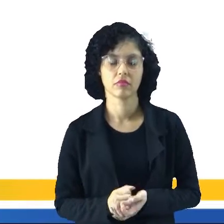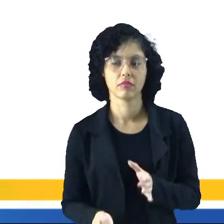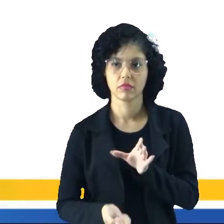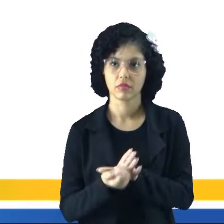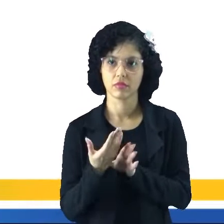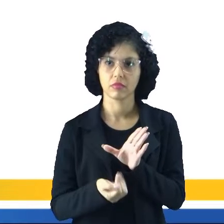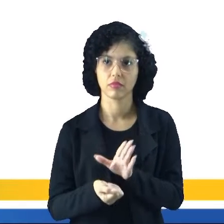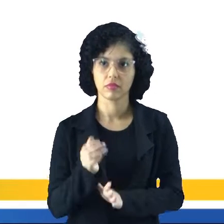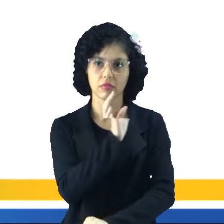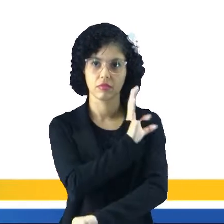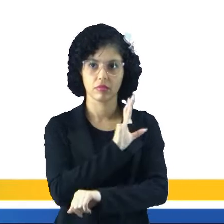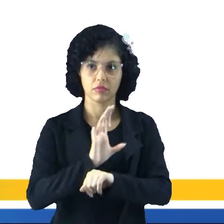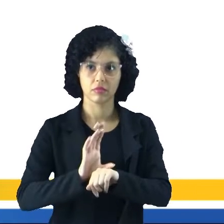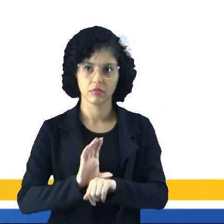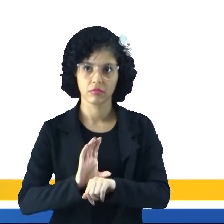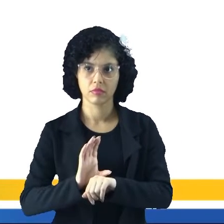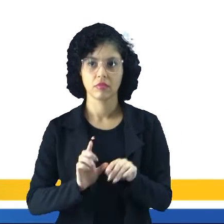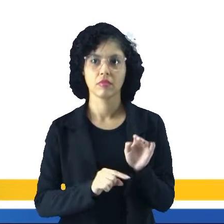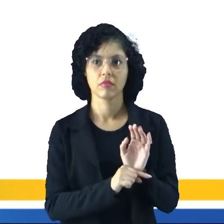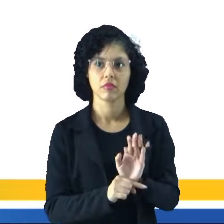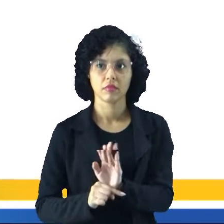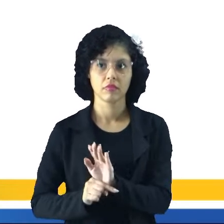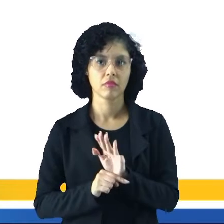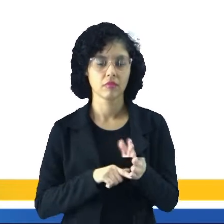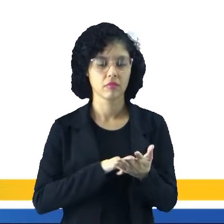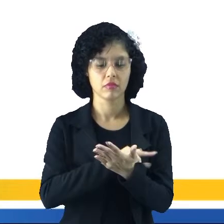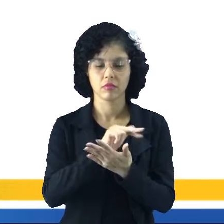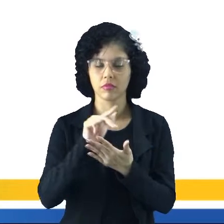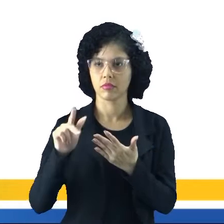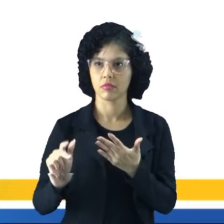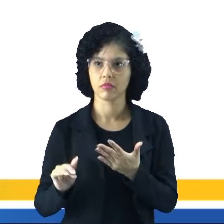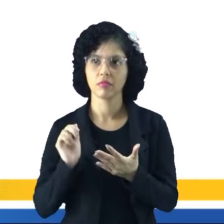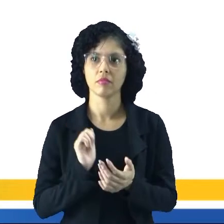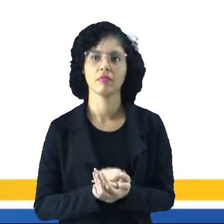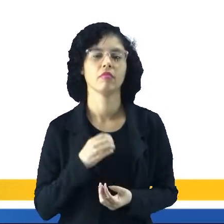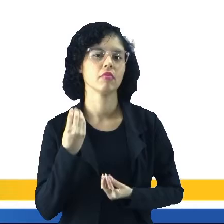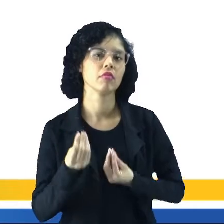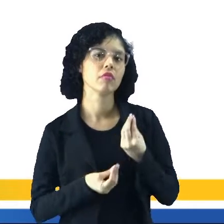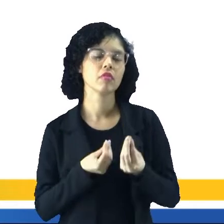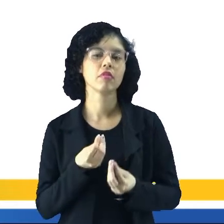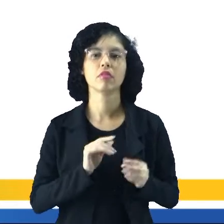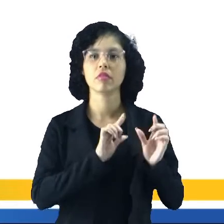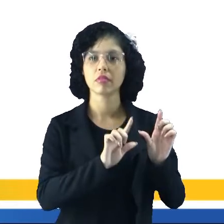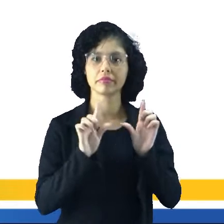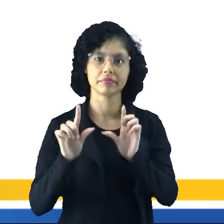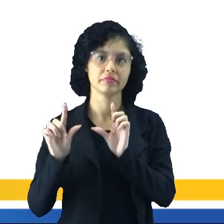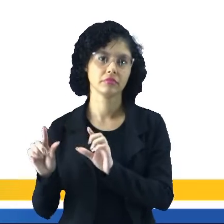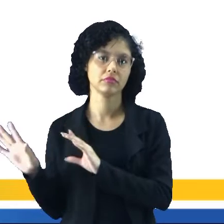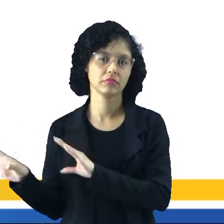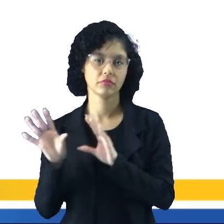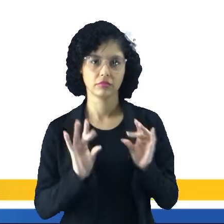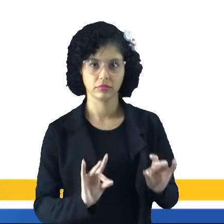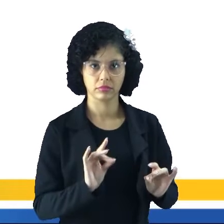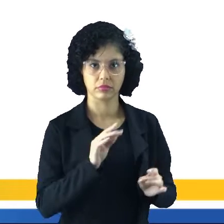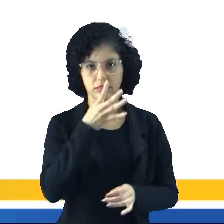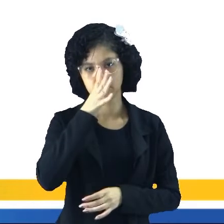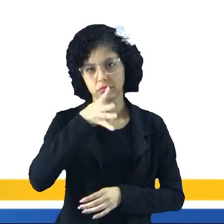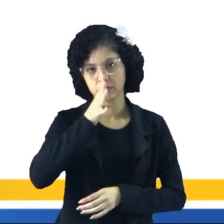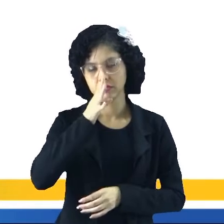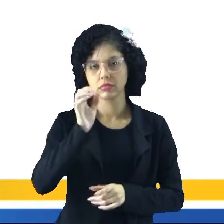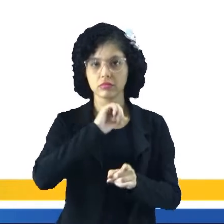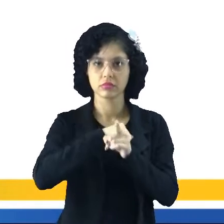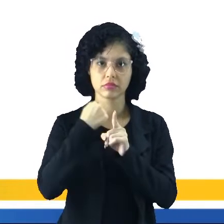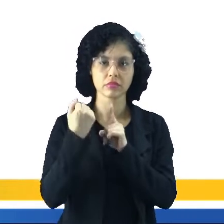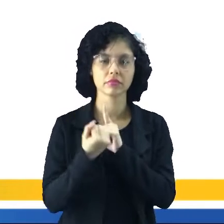produção cultural, né, como representação da diversidade. Então, como a charge e as tirinhas, elas trazem uma crítica